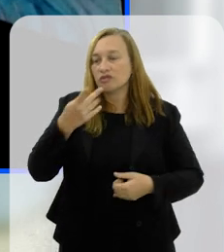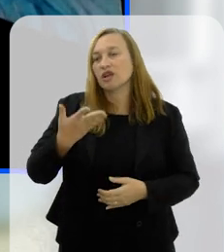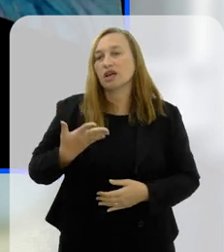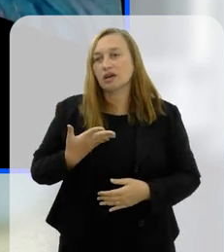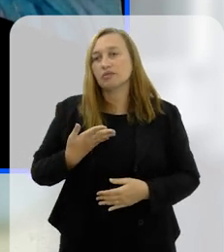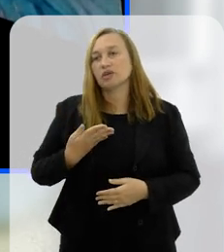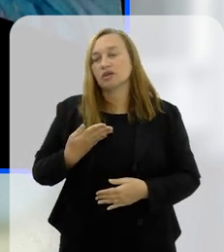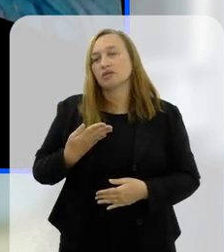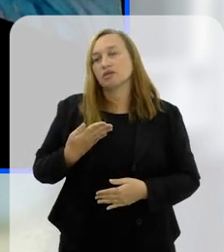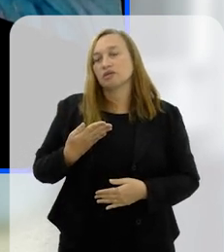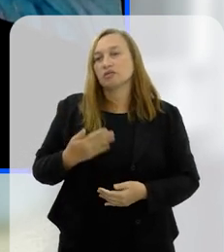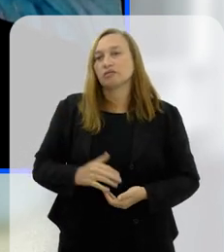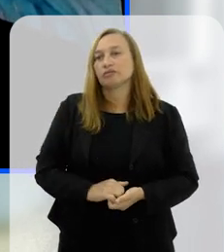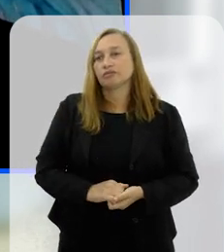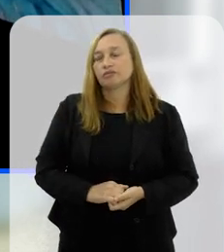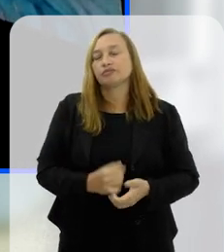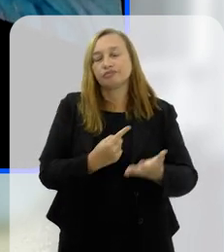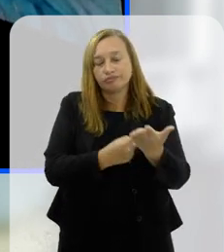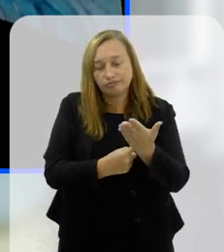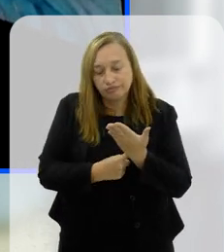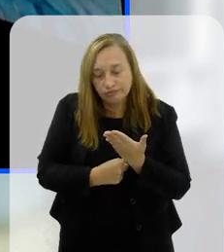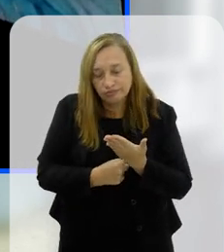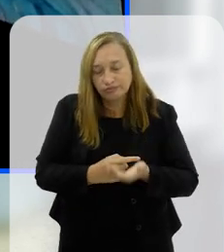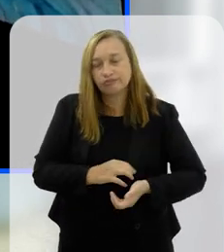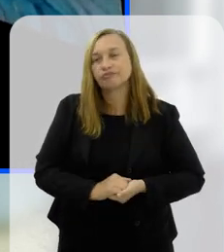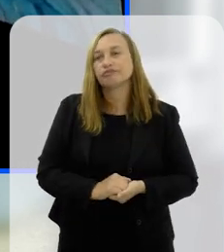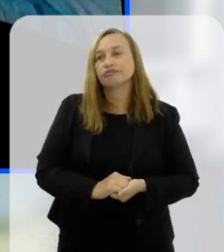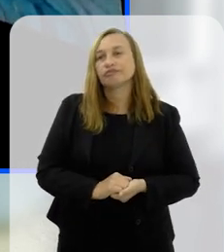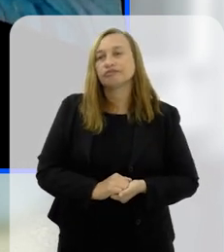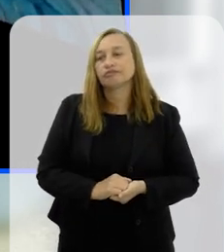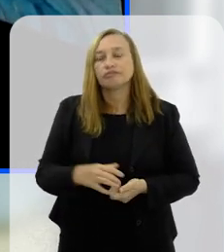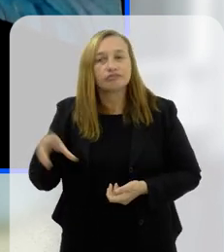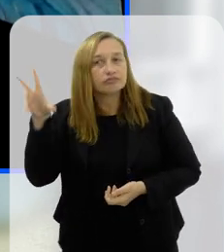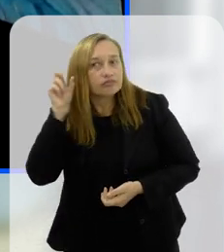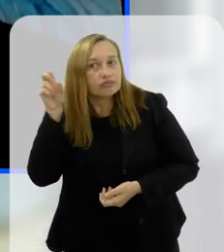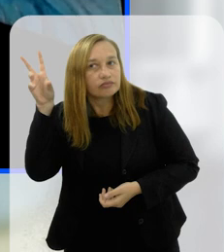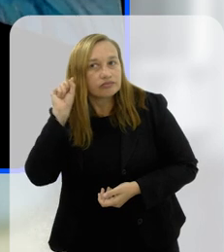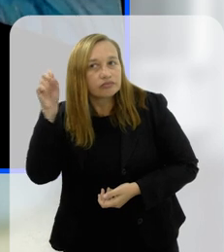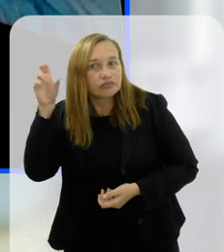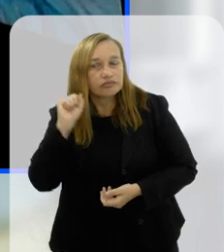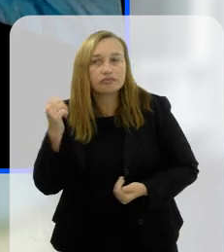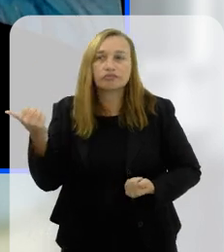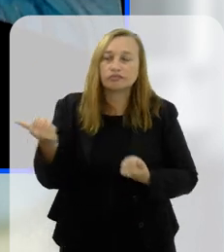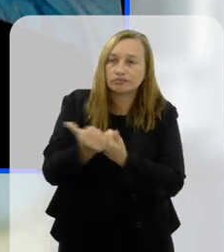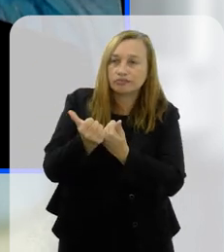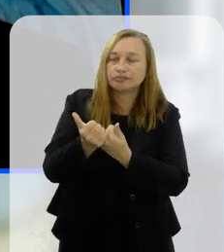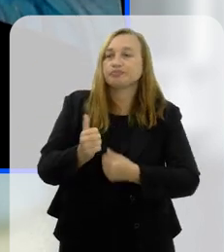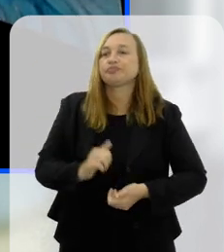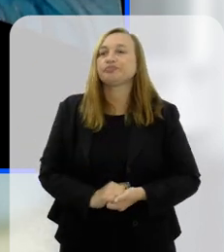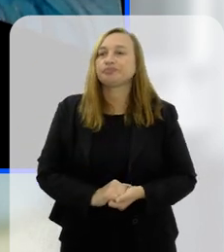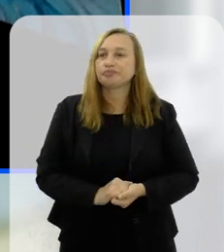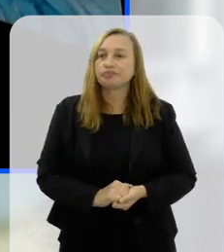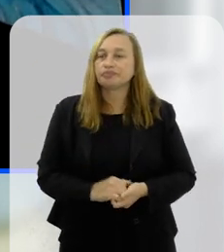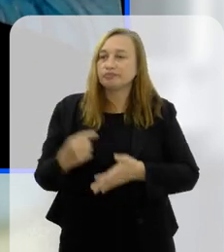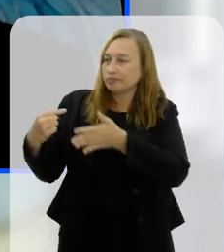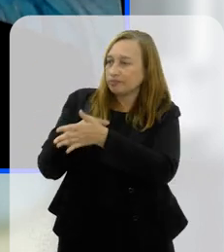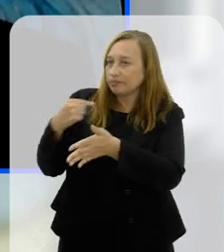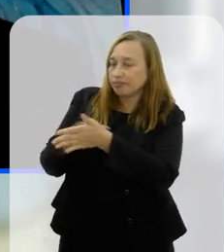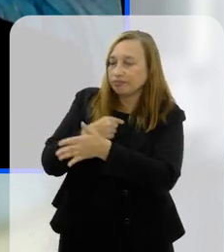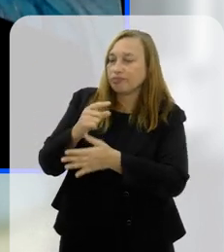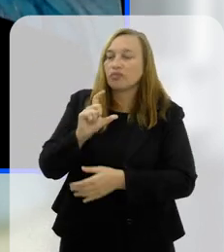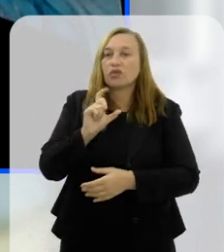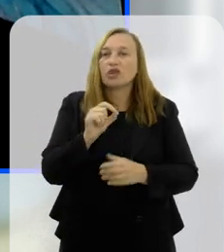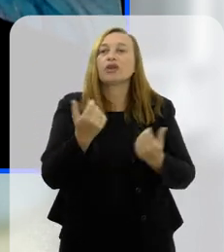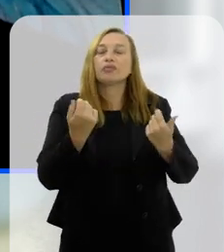chamar de amigos que que nos ajudam que nos ouvem que sempre nos perguntam se